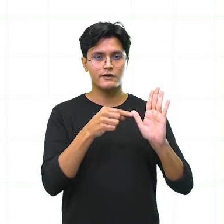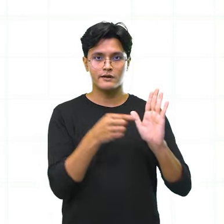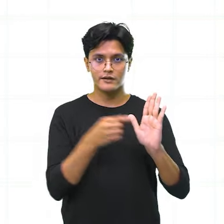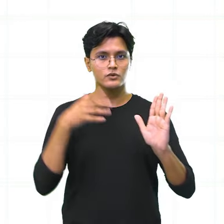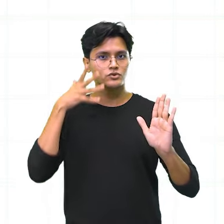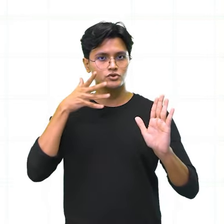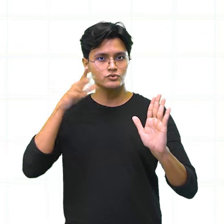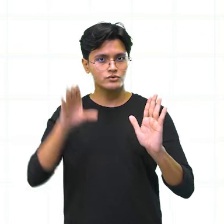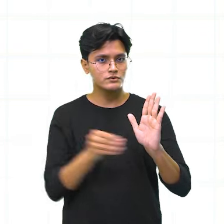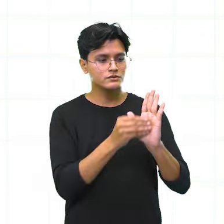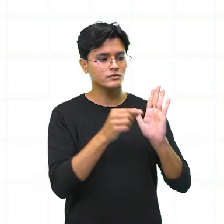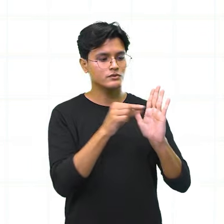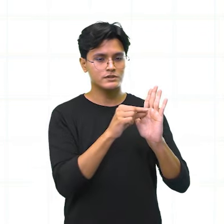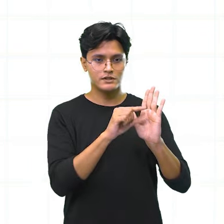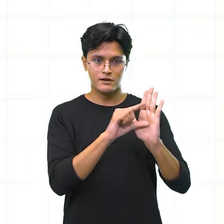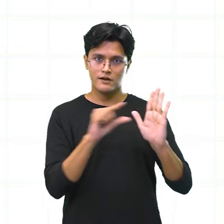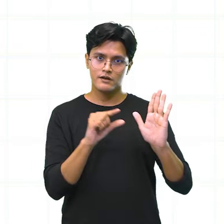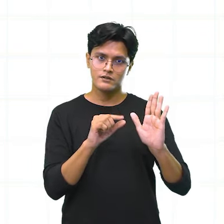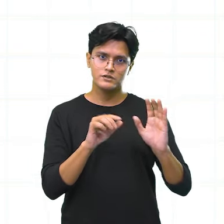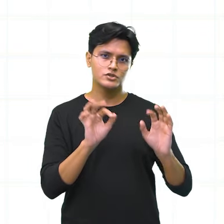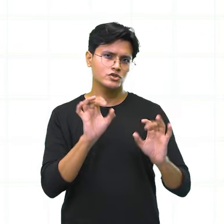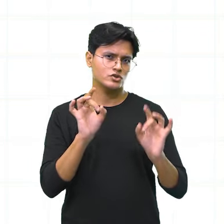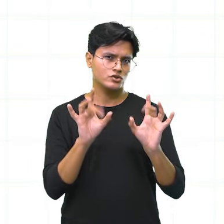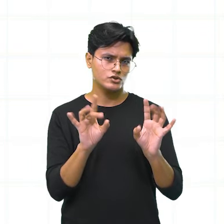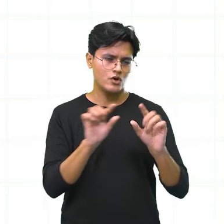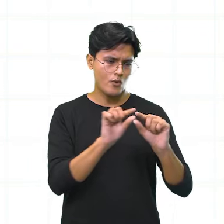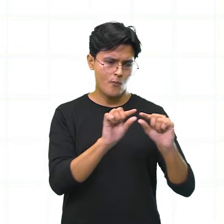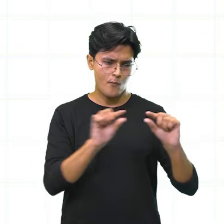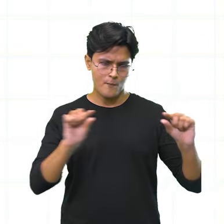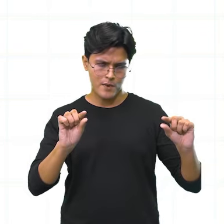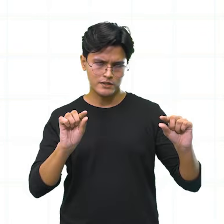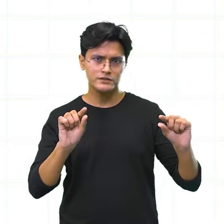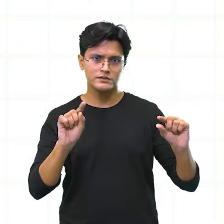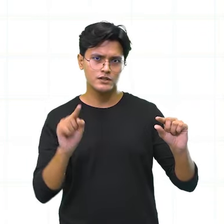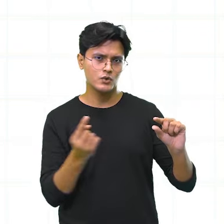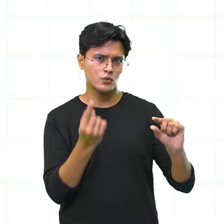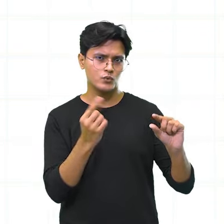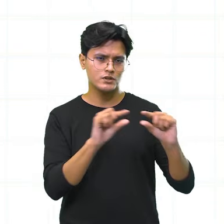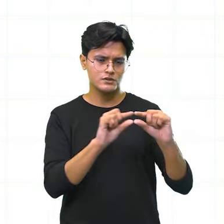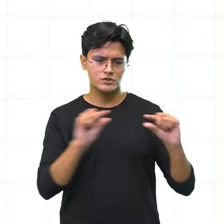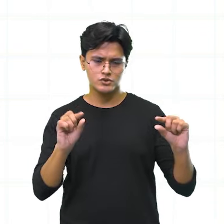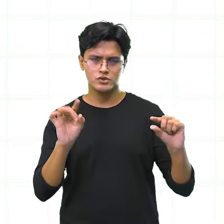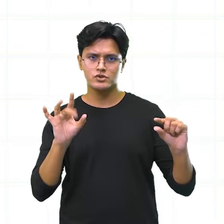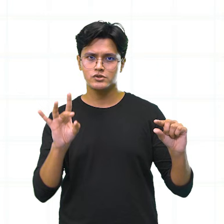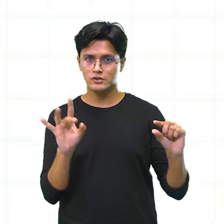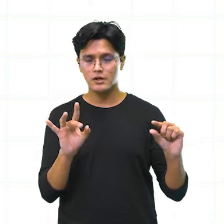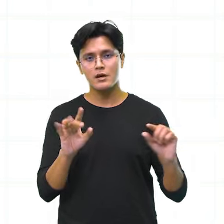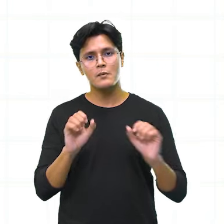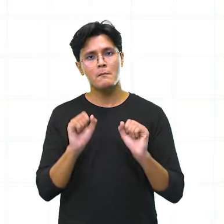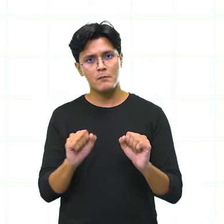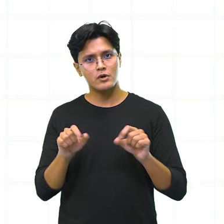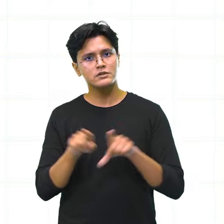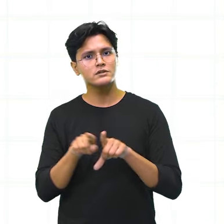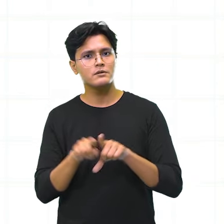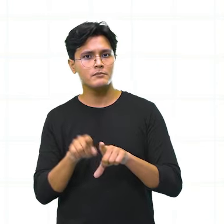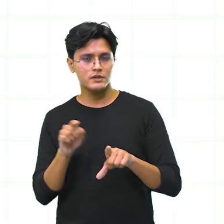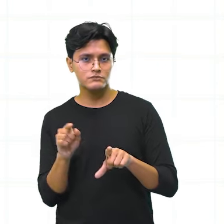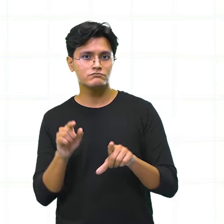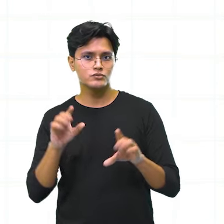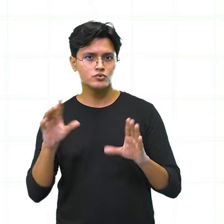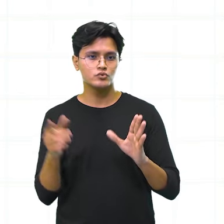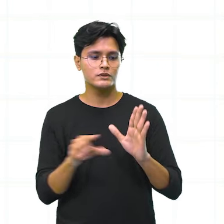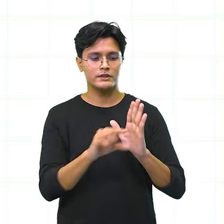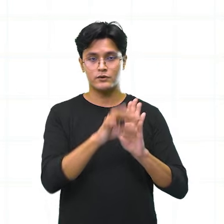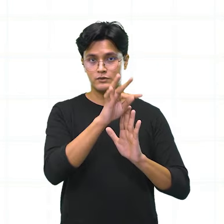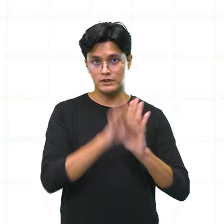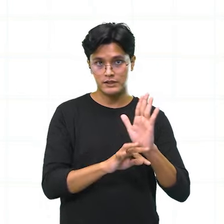Então, não necessariamente vai ser numa linha isolada, tá? Numa linha baixa. Eu posso estar normalmente com o texto e aí